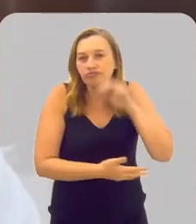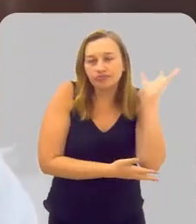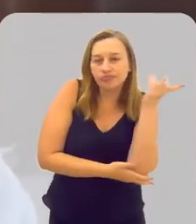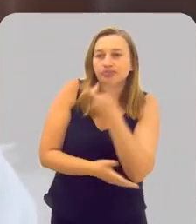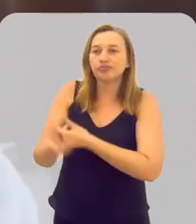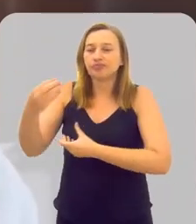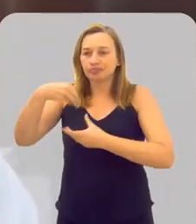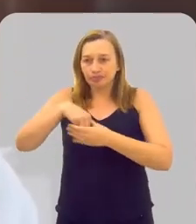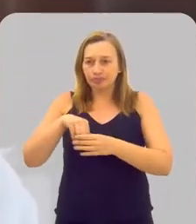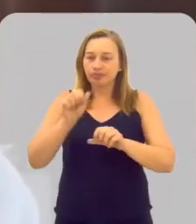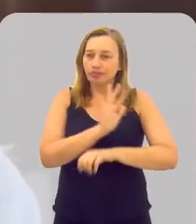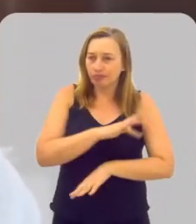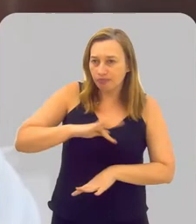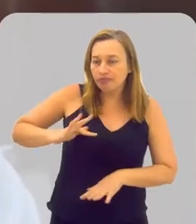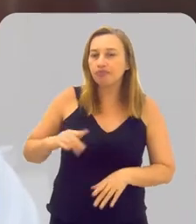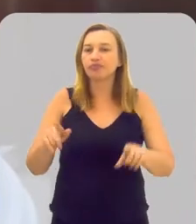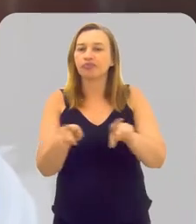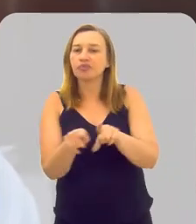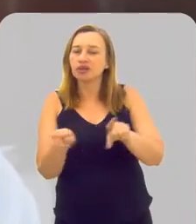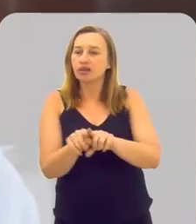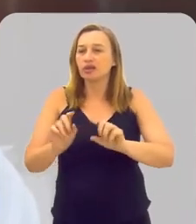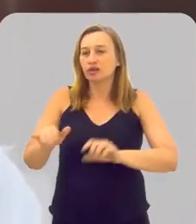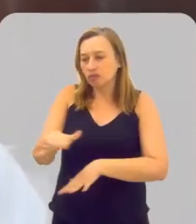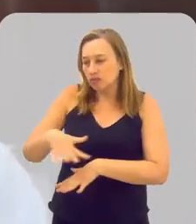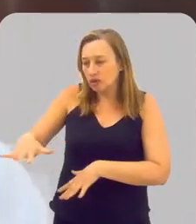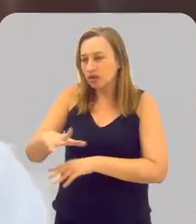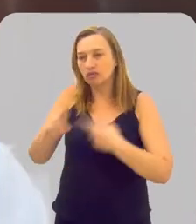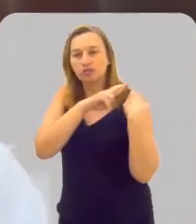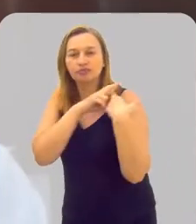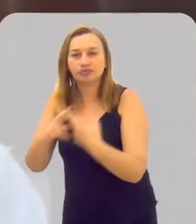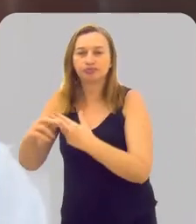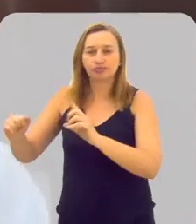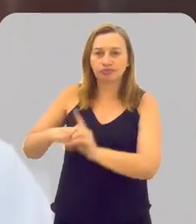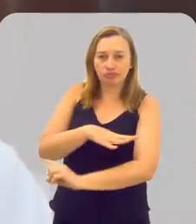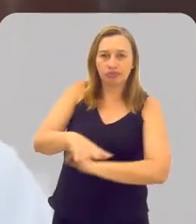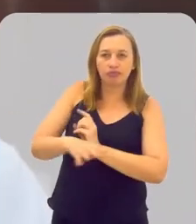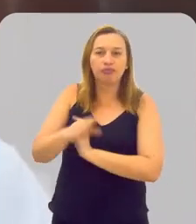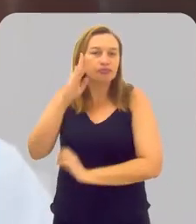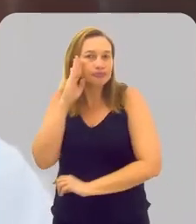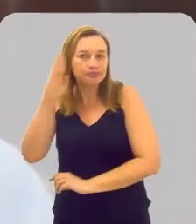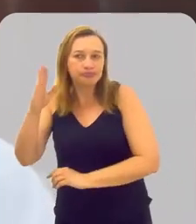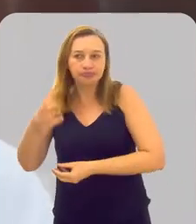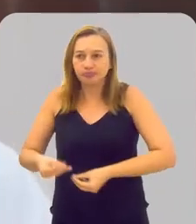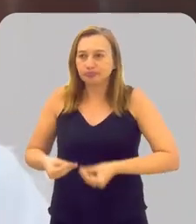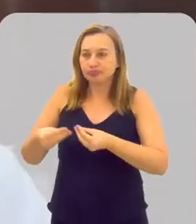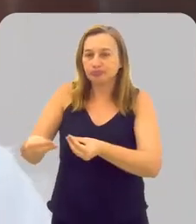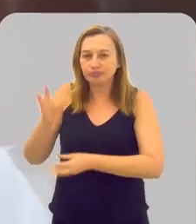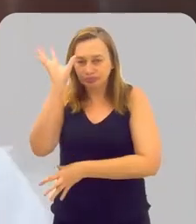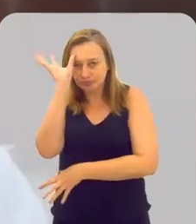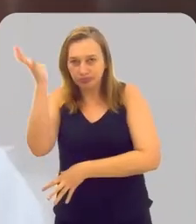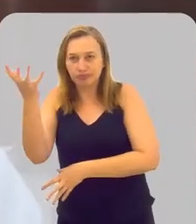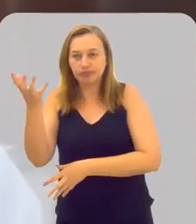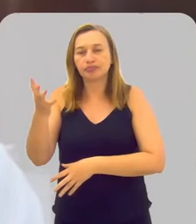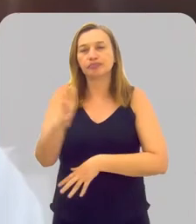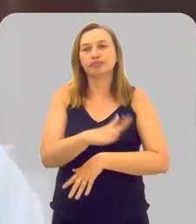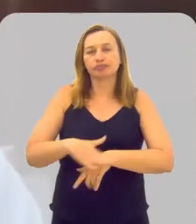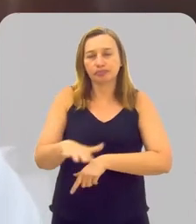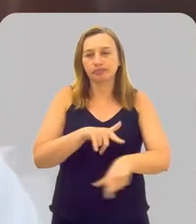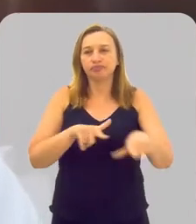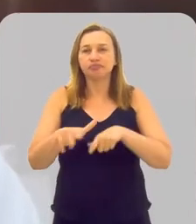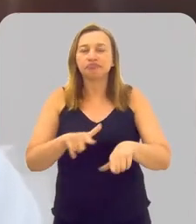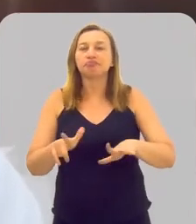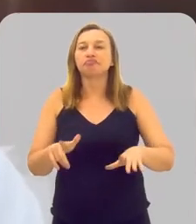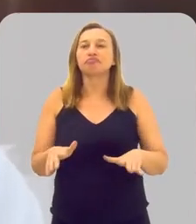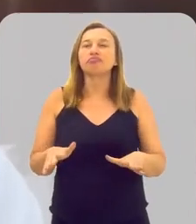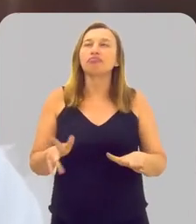área ambiental aqui dentro da Firjan. A gente tem também uma área dedicada para responsabilidade social, principalmente na entrega de soluções